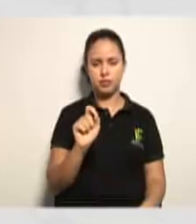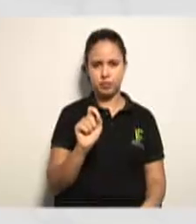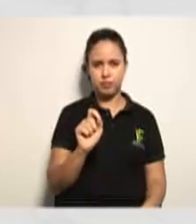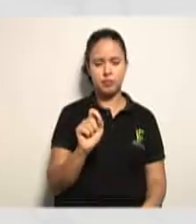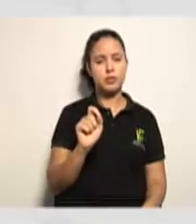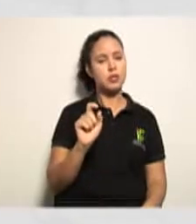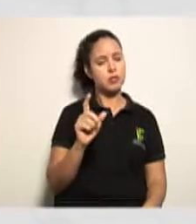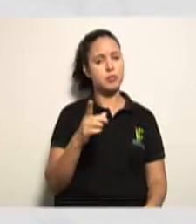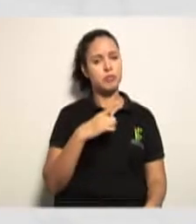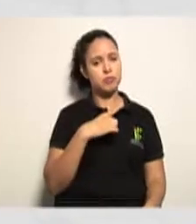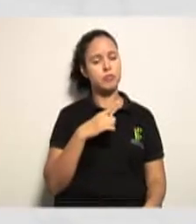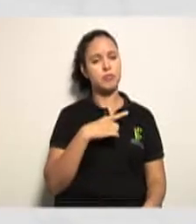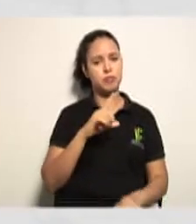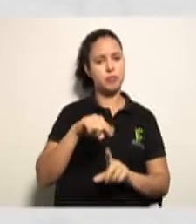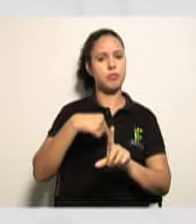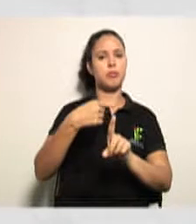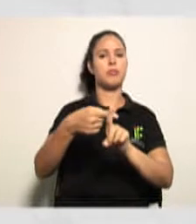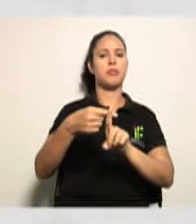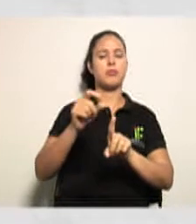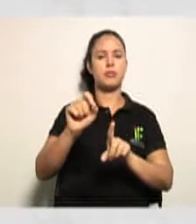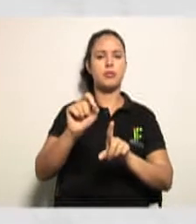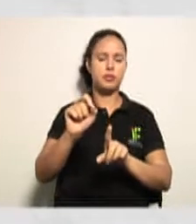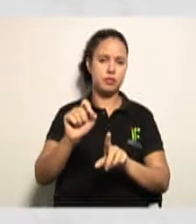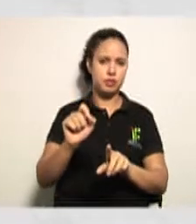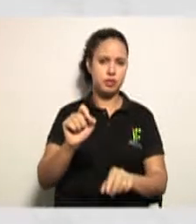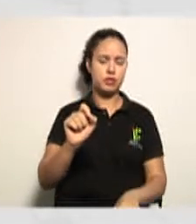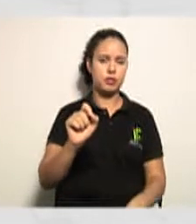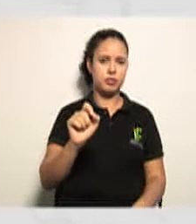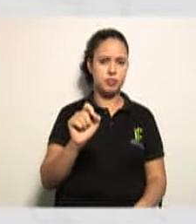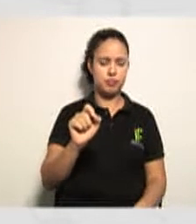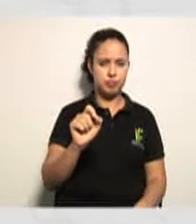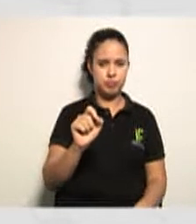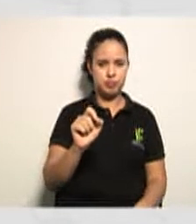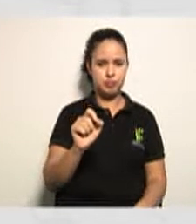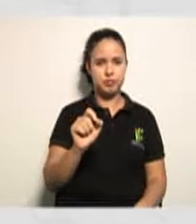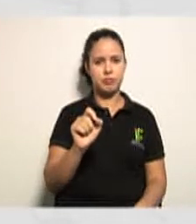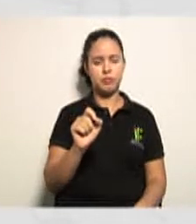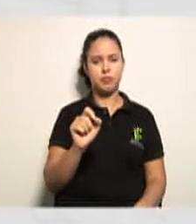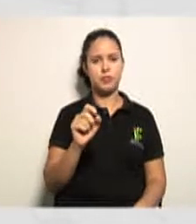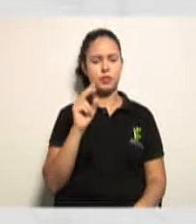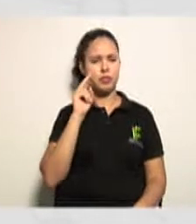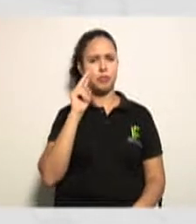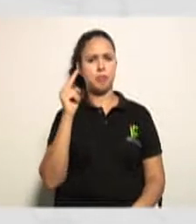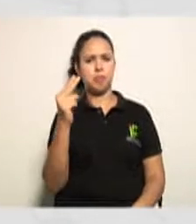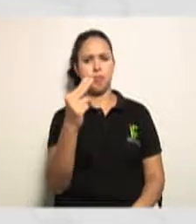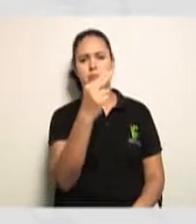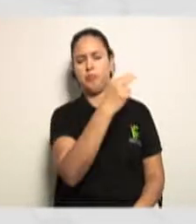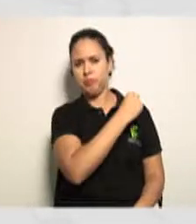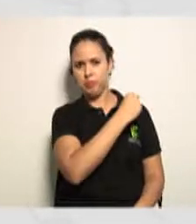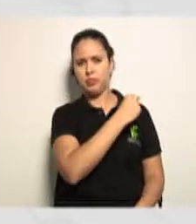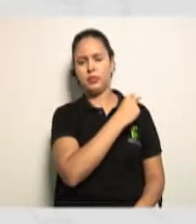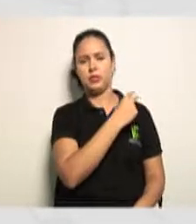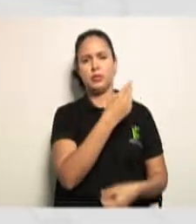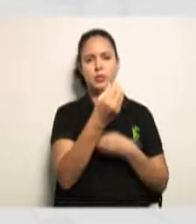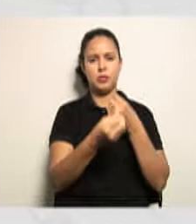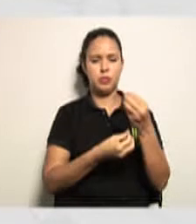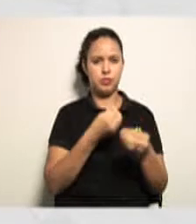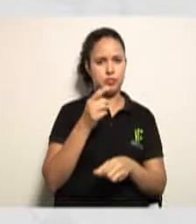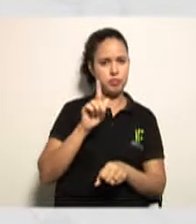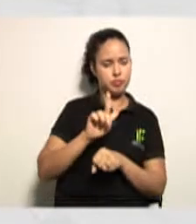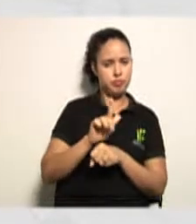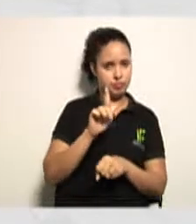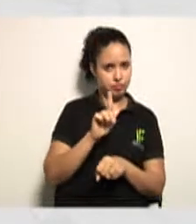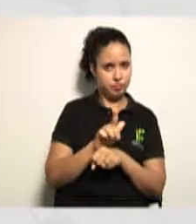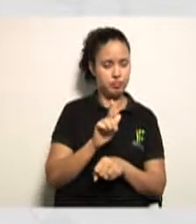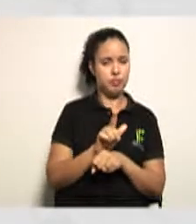pontos positivos, algumas coisas que colaboraram, mas houve pontos também que a gente olhando hoje como a gestão está, que não foram